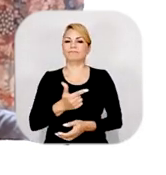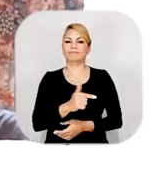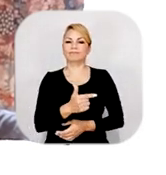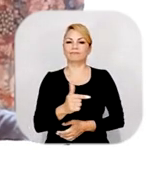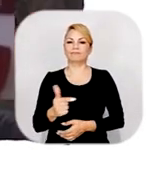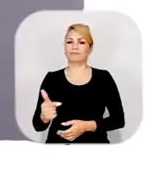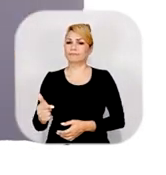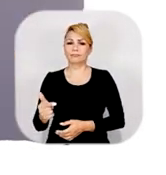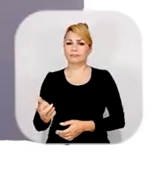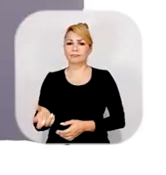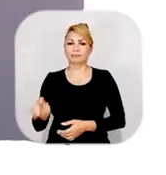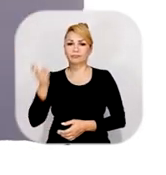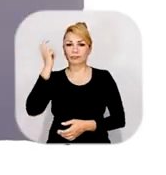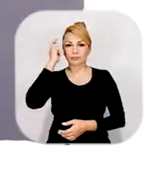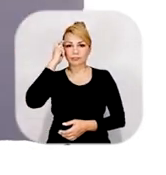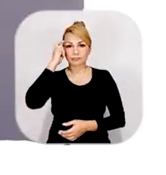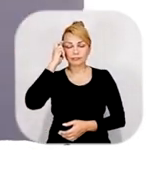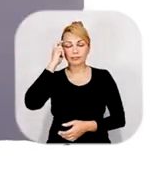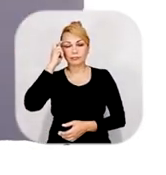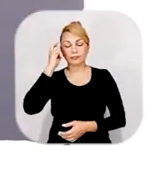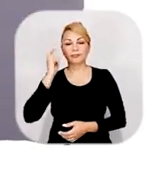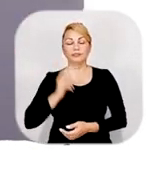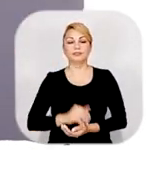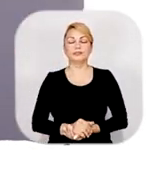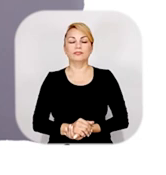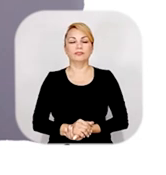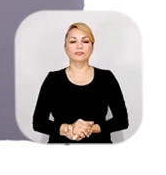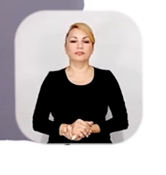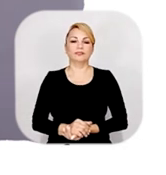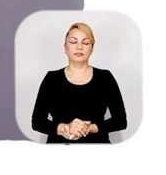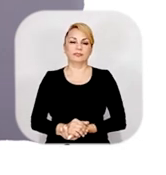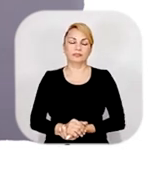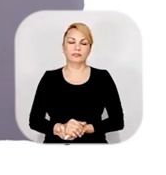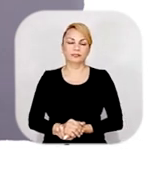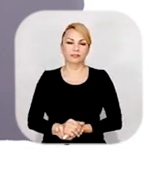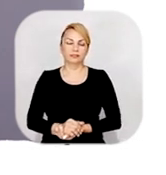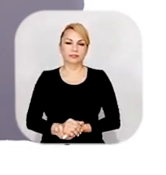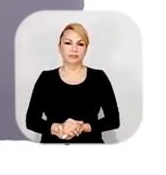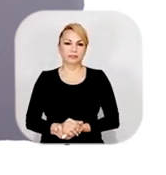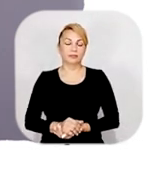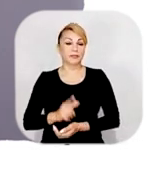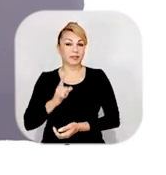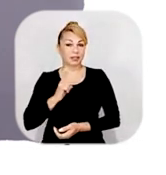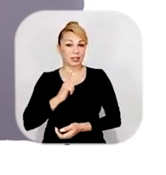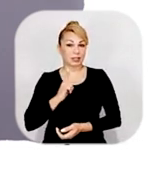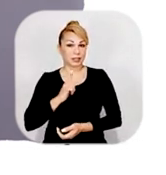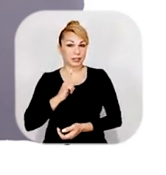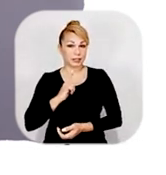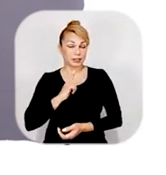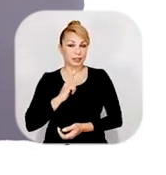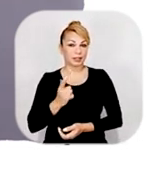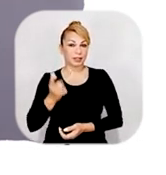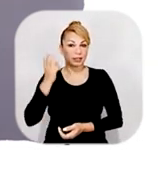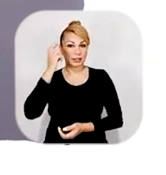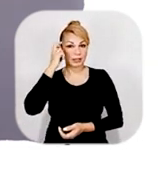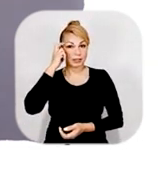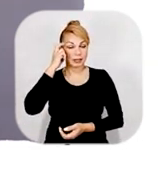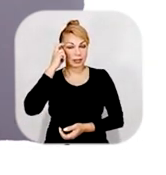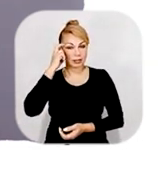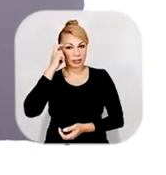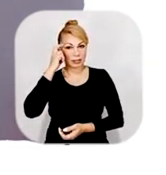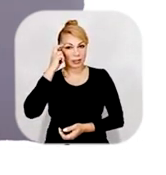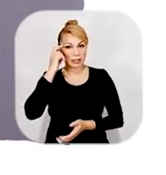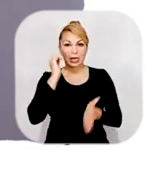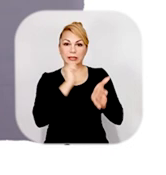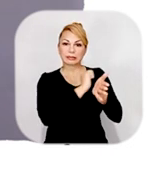não temos essa cultura, e que justamente eu acho que temos a cultura de